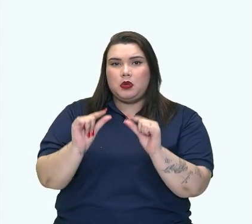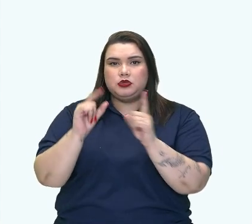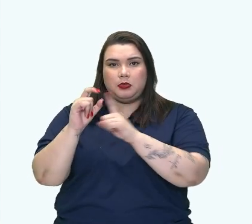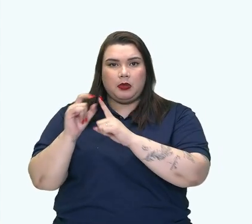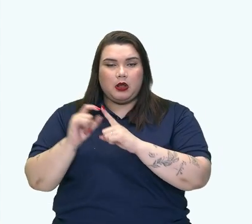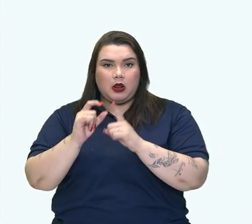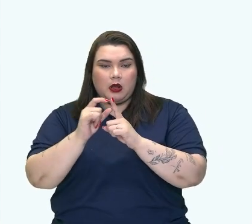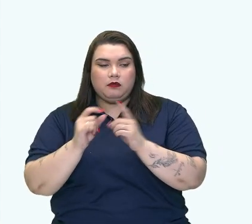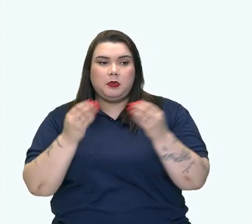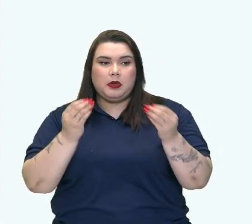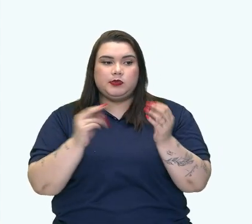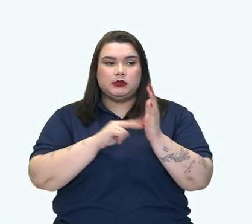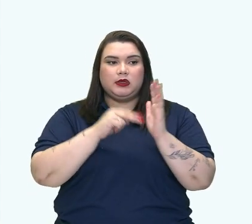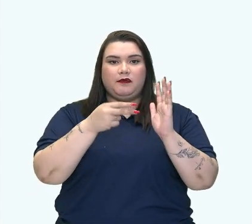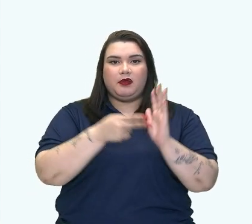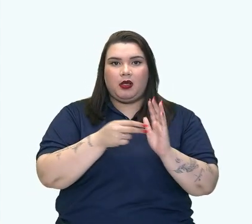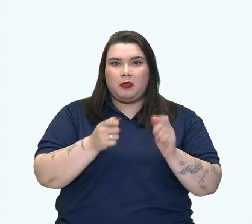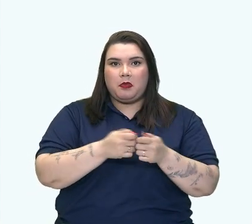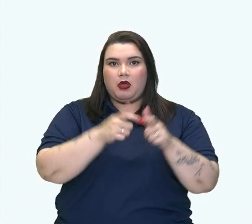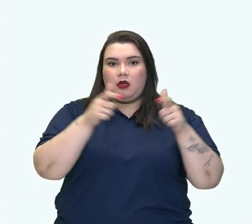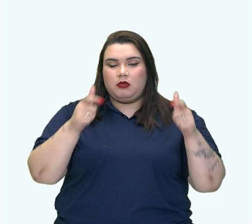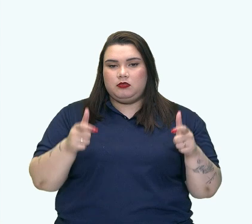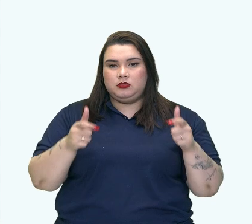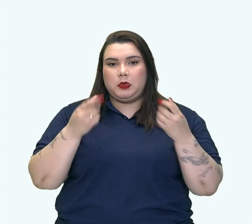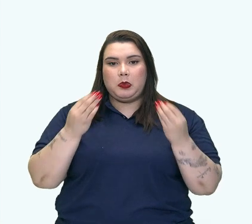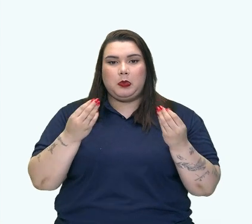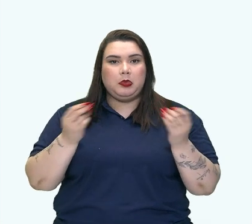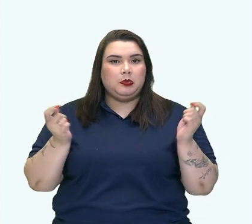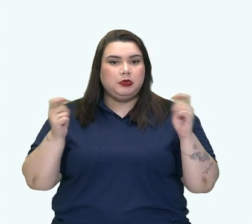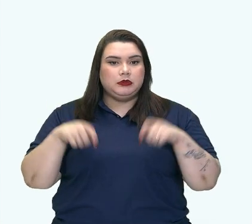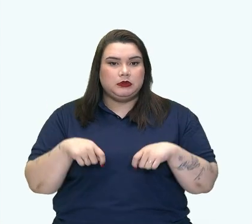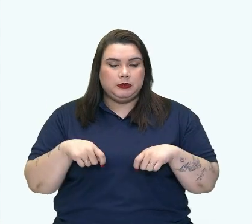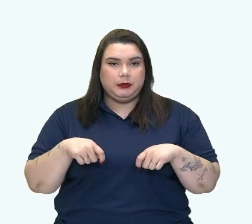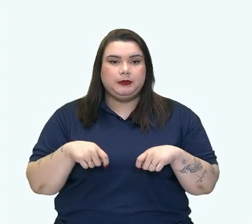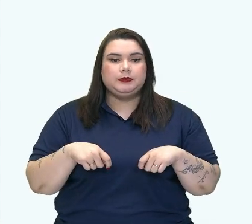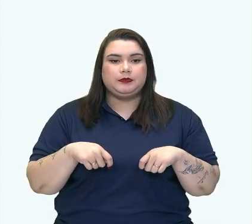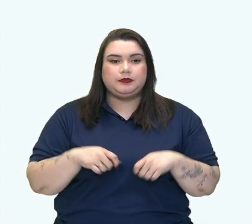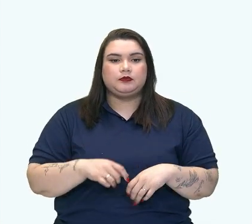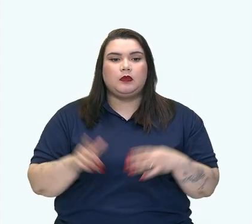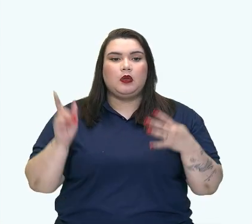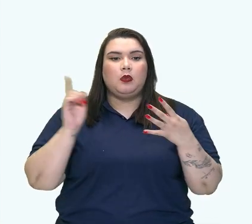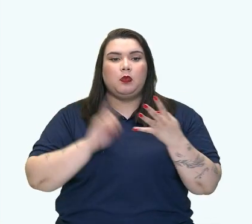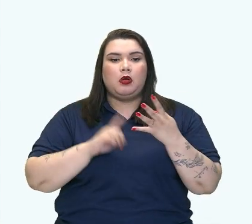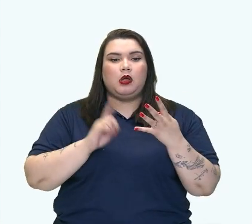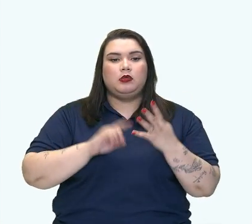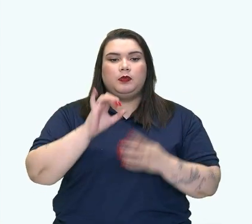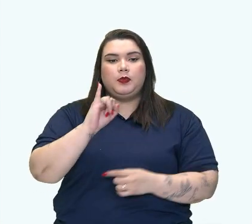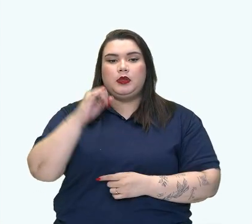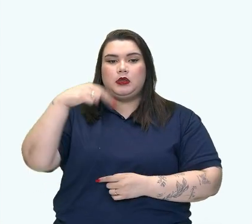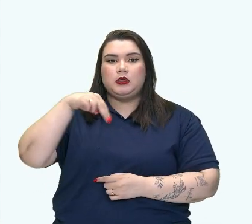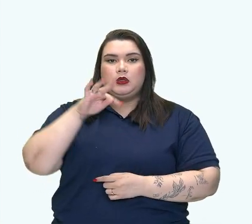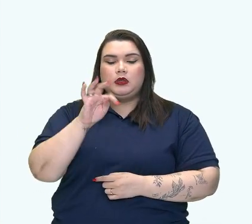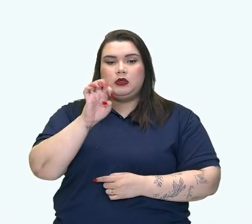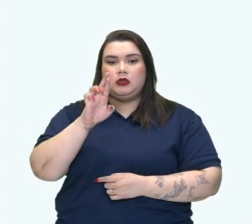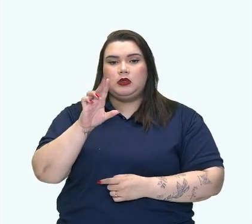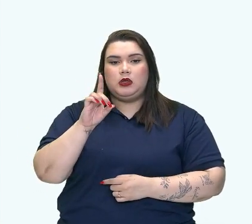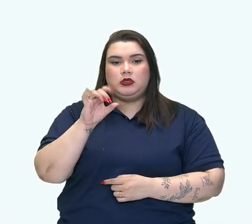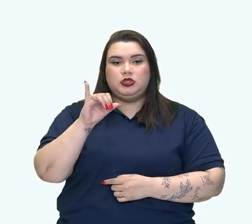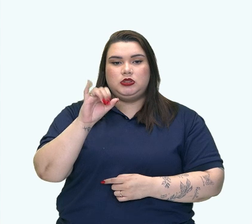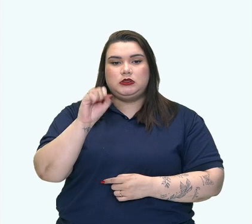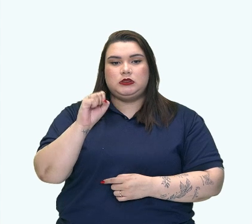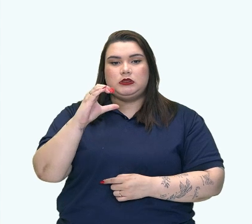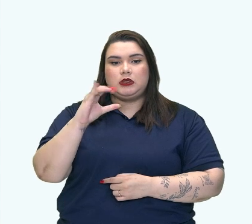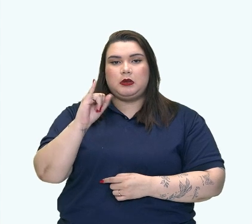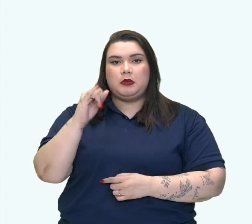maximizar o significado. E como isso é possível, veremos nos exemplos. Interdisciplinaridade, então vai ter diálogo com outras artes, como